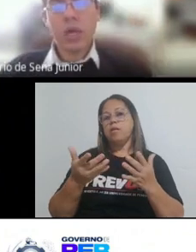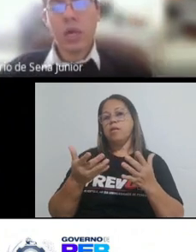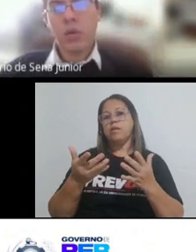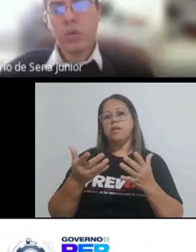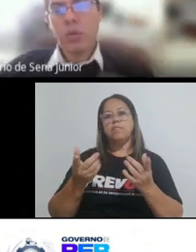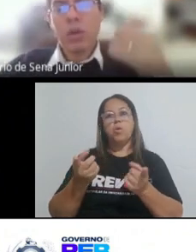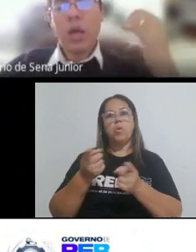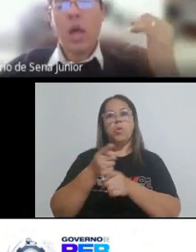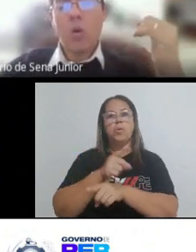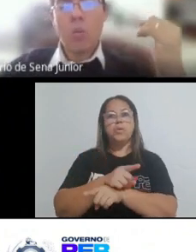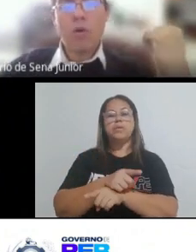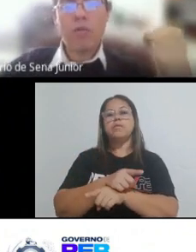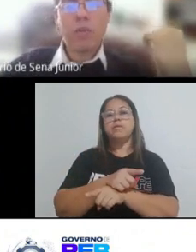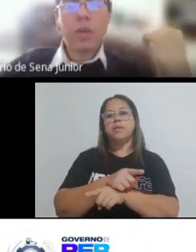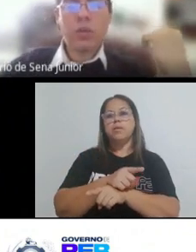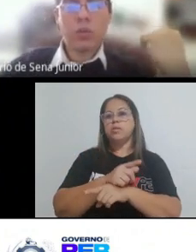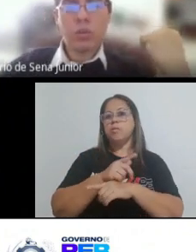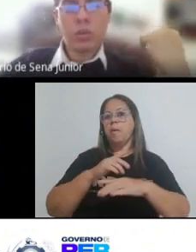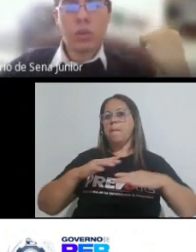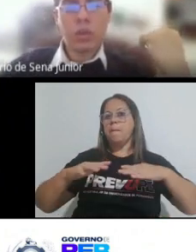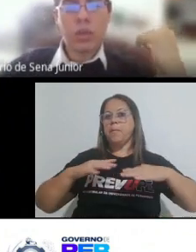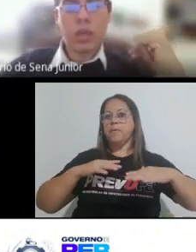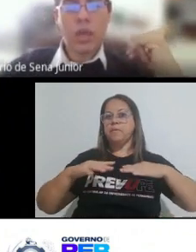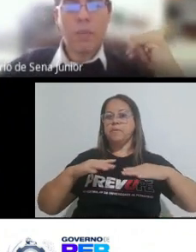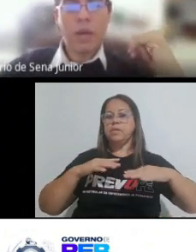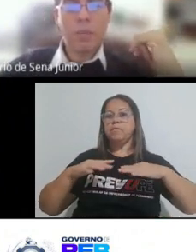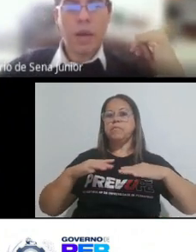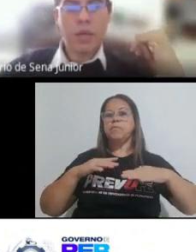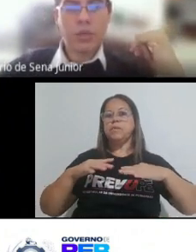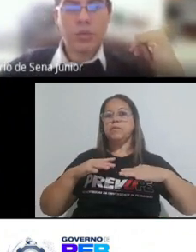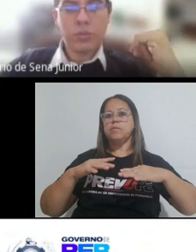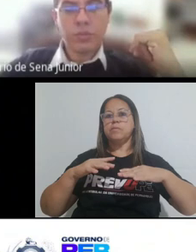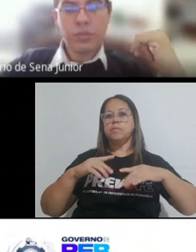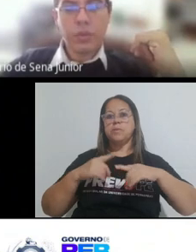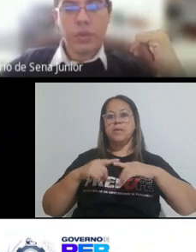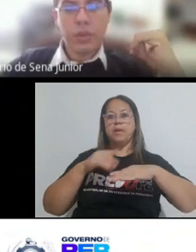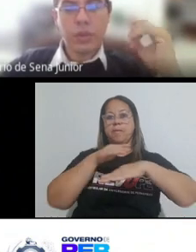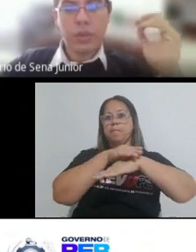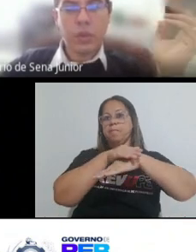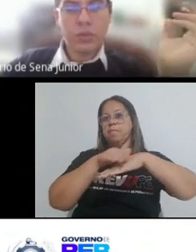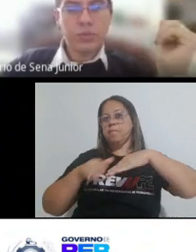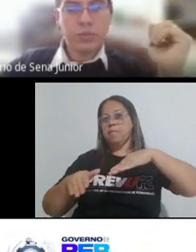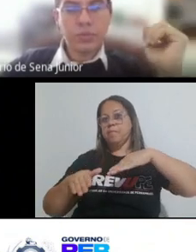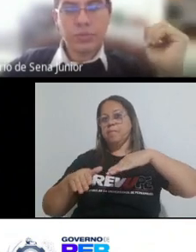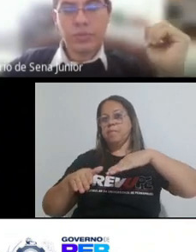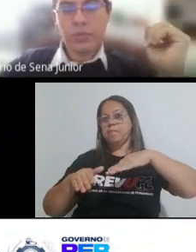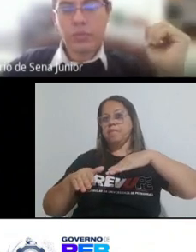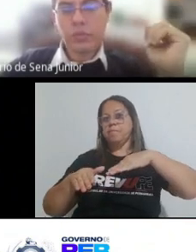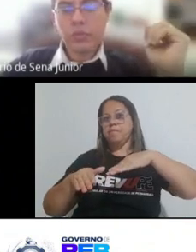contrária ao movimento que é para baixo, então,